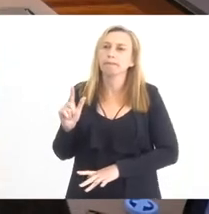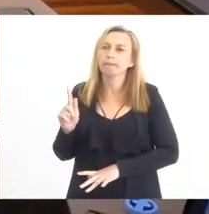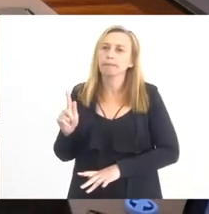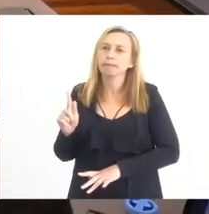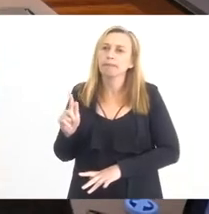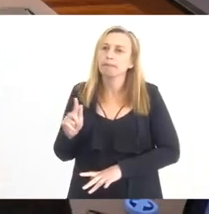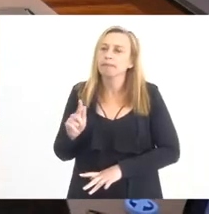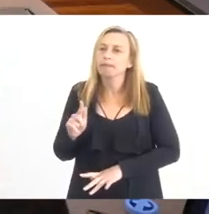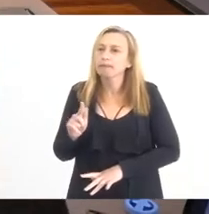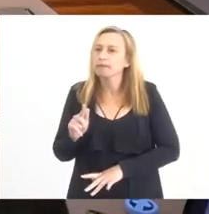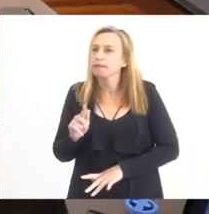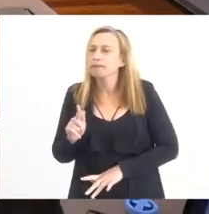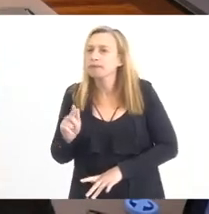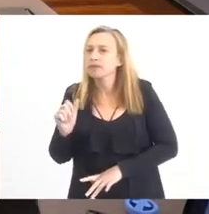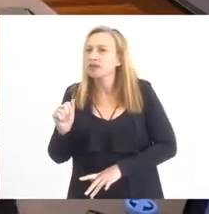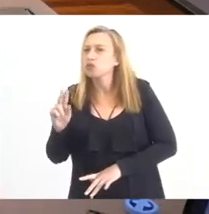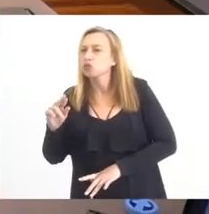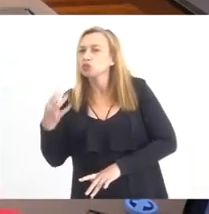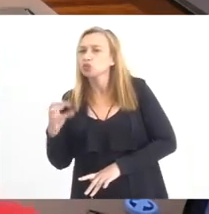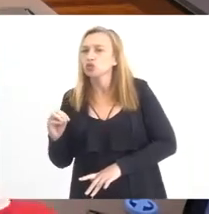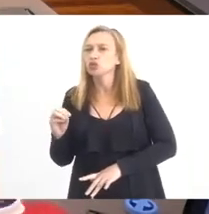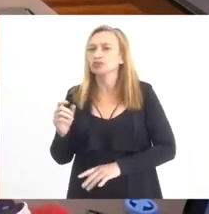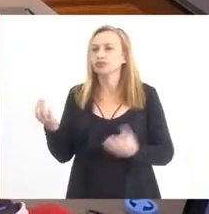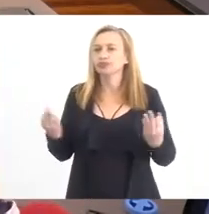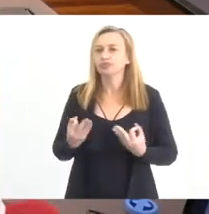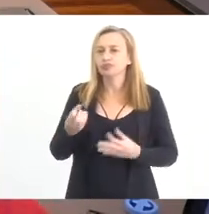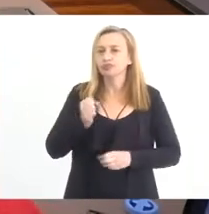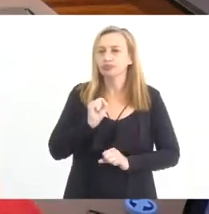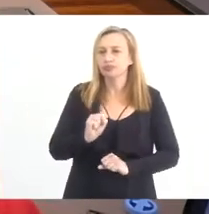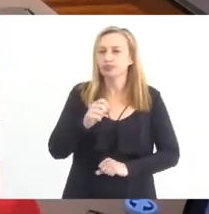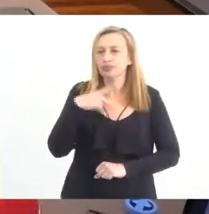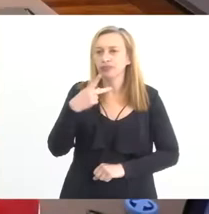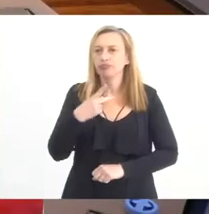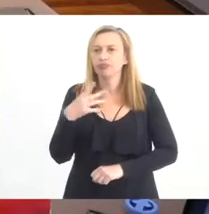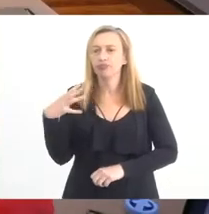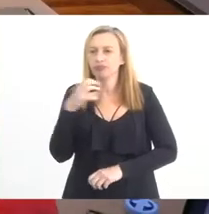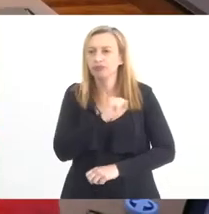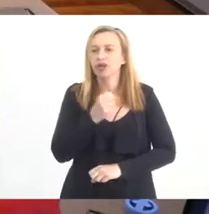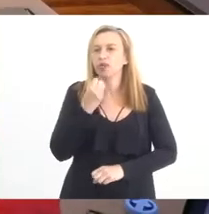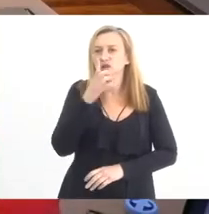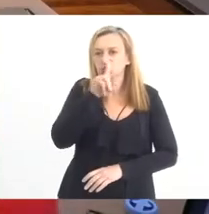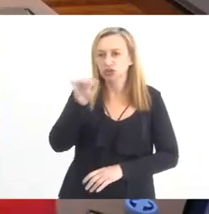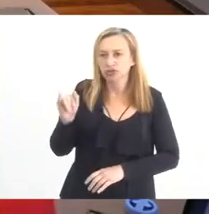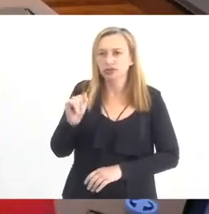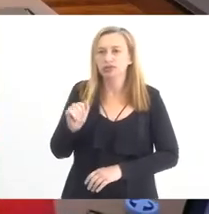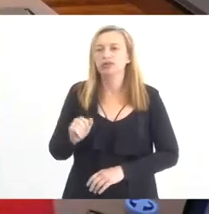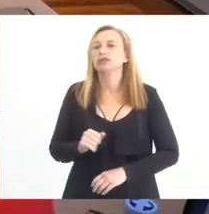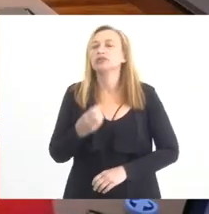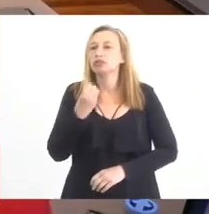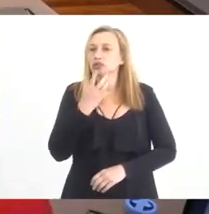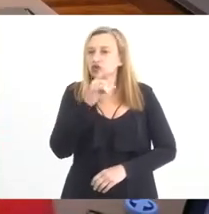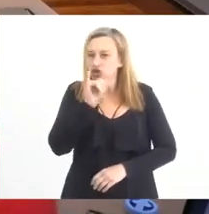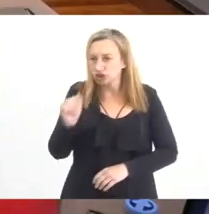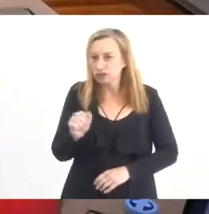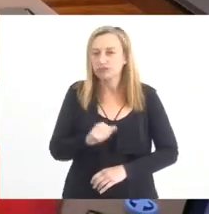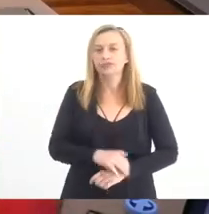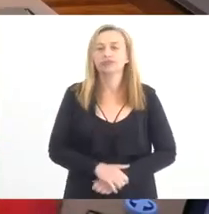Cássio. Então, vamos lá. Peço objetividade. Alô? Bom dia e bem-vindos. Bom dia.